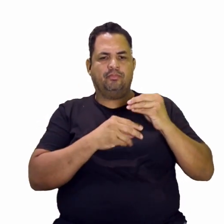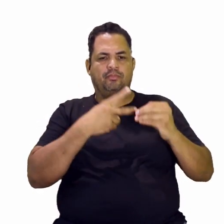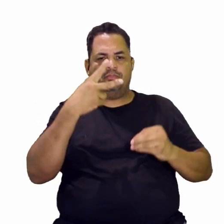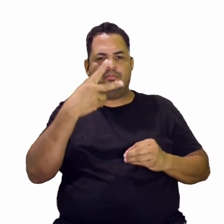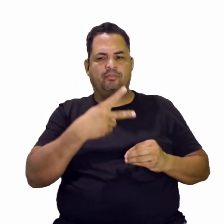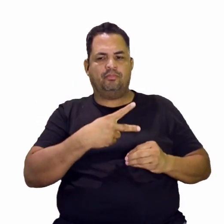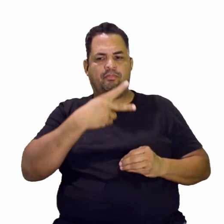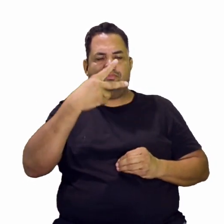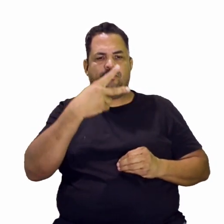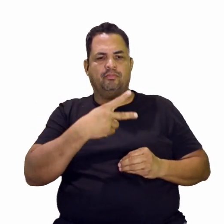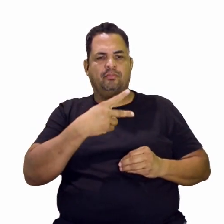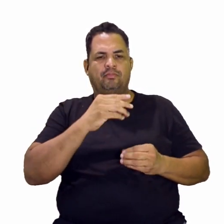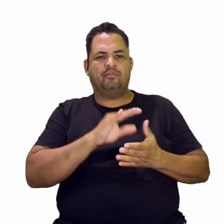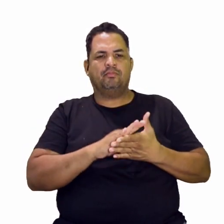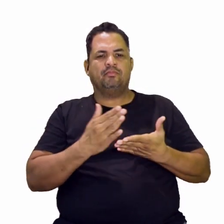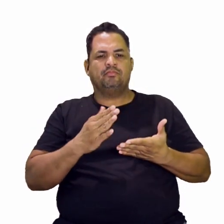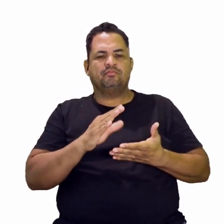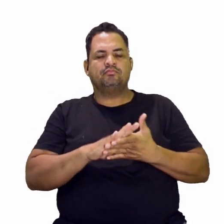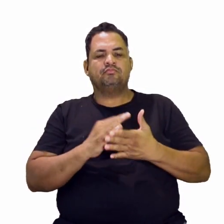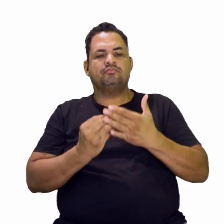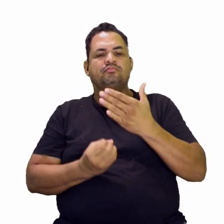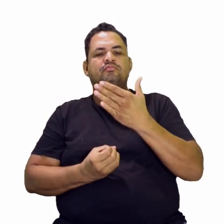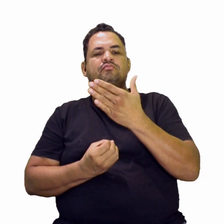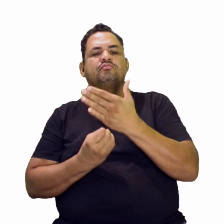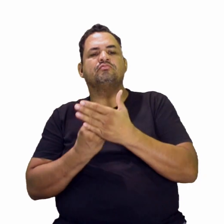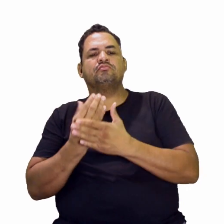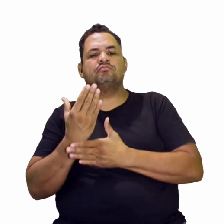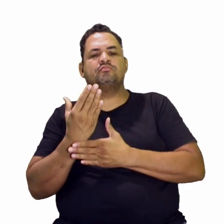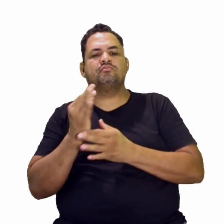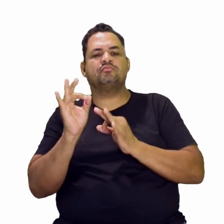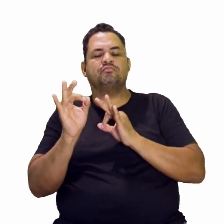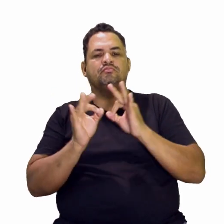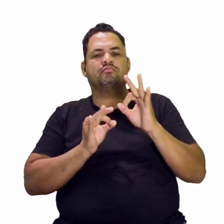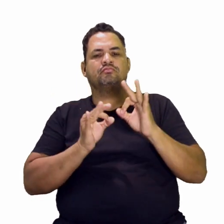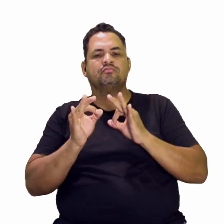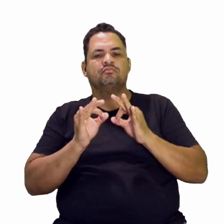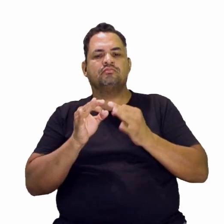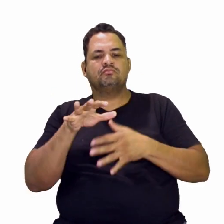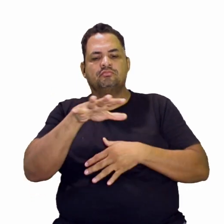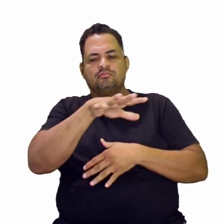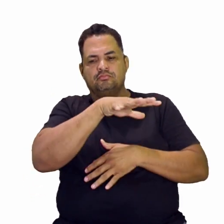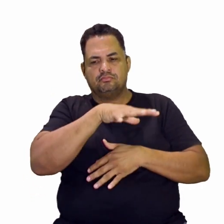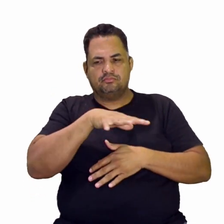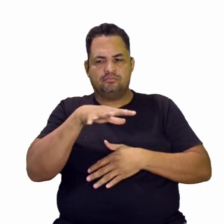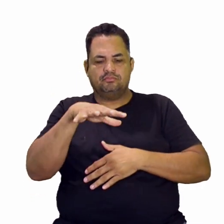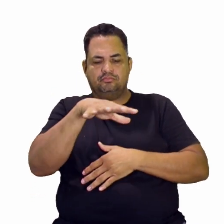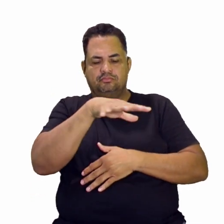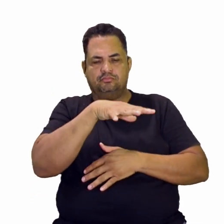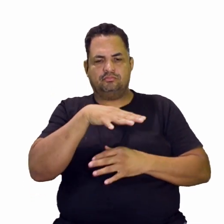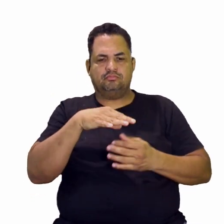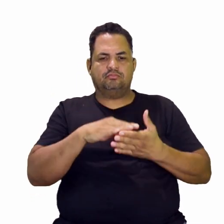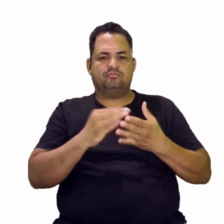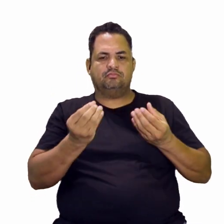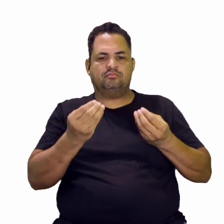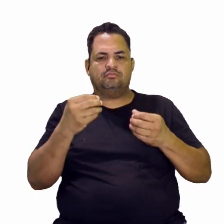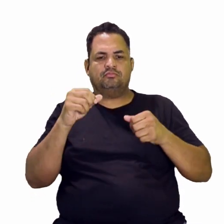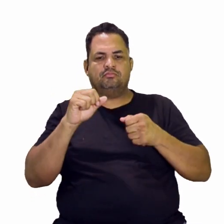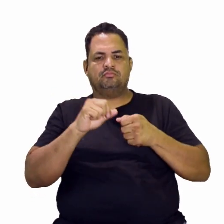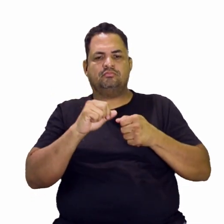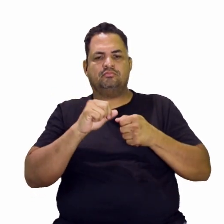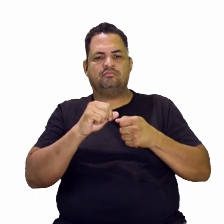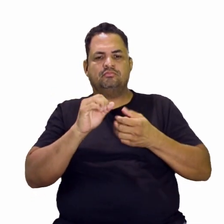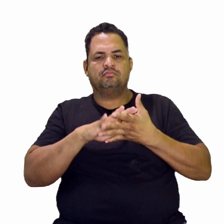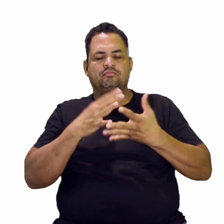esses seres, eles começaram a coabitar ali dentro desse procarionte, realizando suas